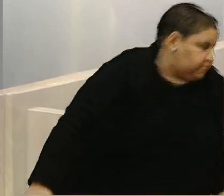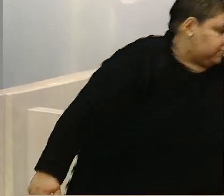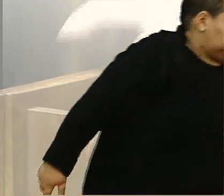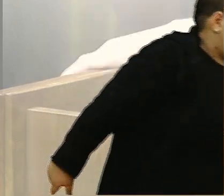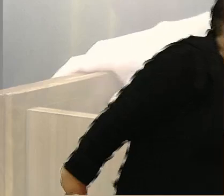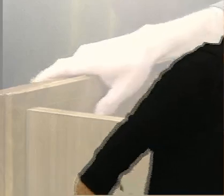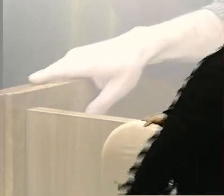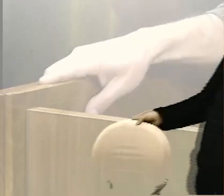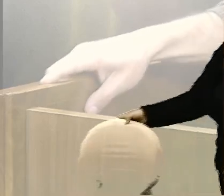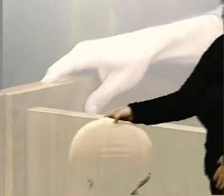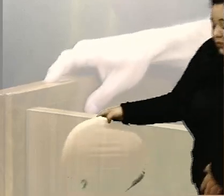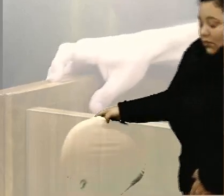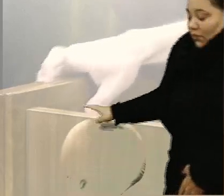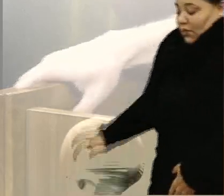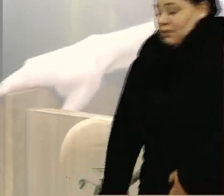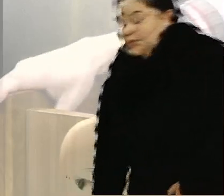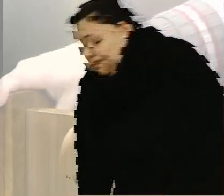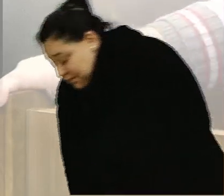Reforçando que